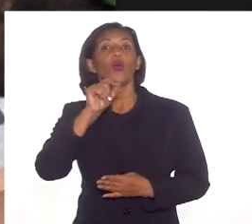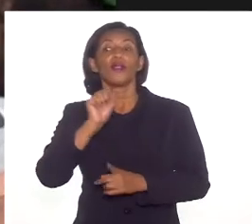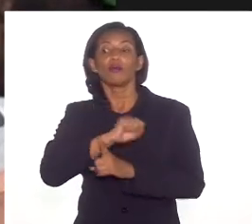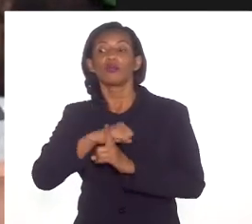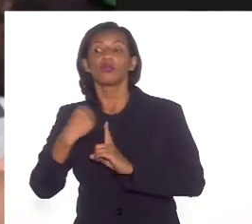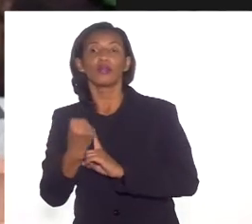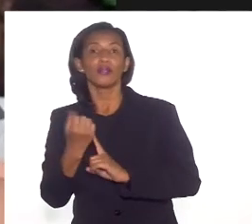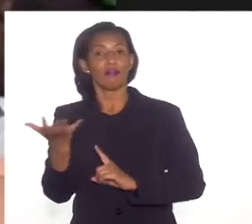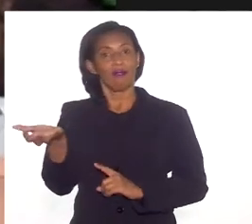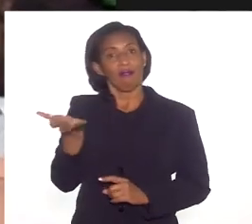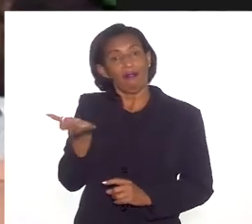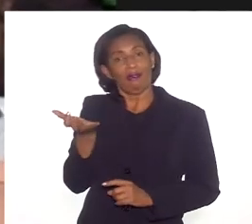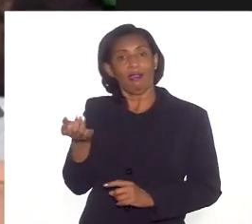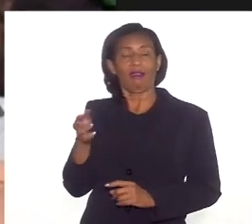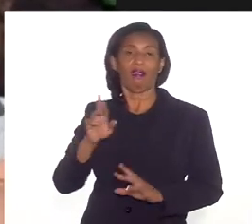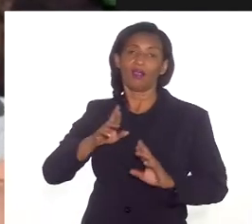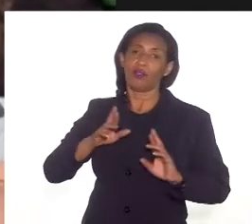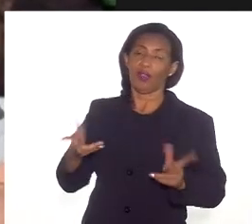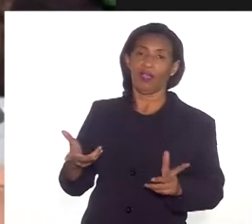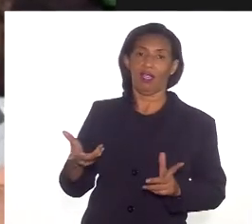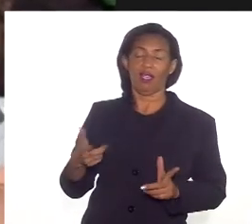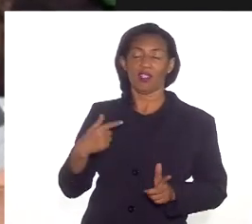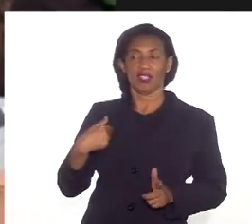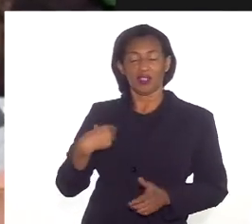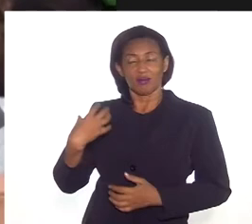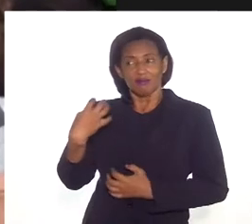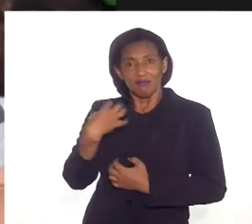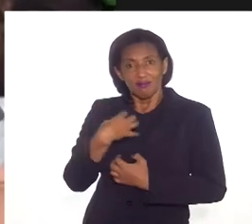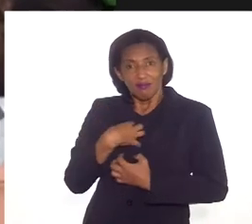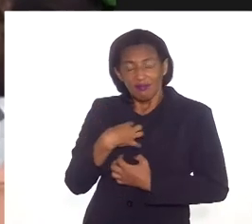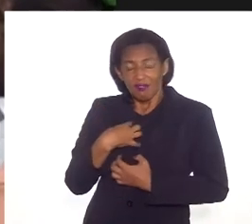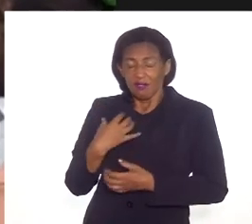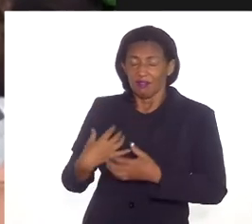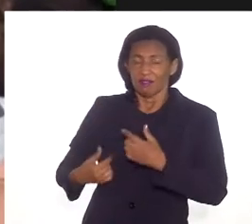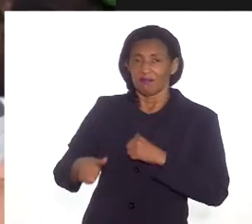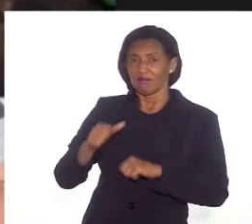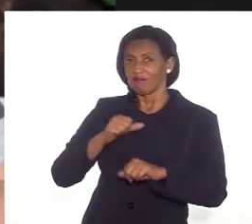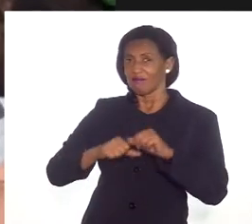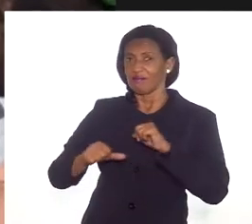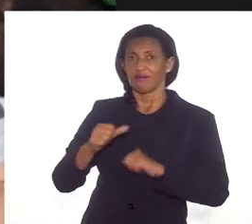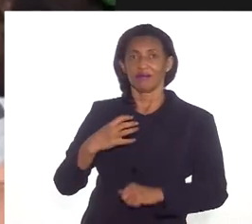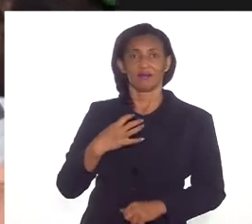o que a sociedade quer que a gente seja. E isso gera na gente